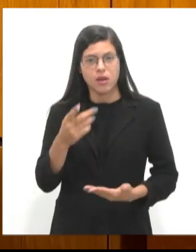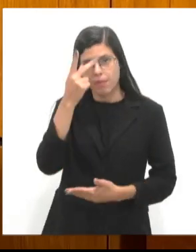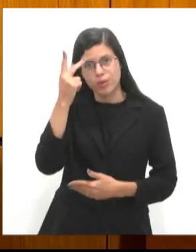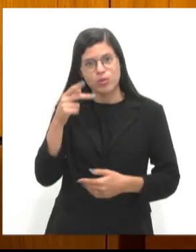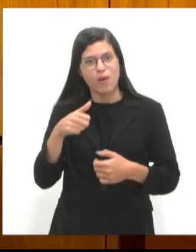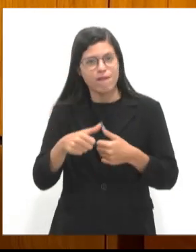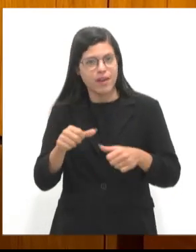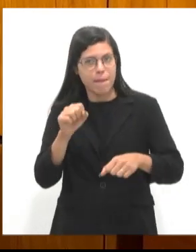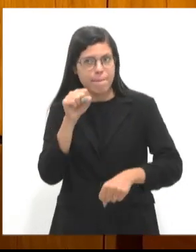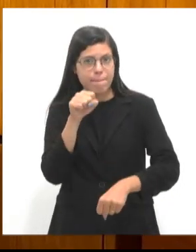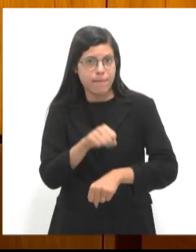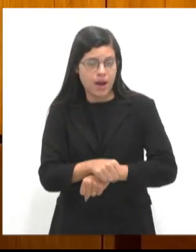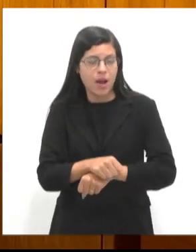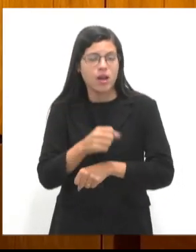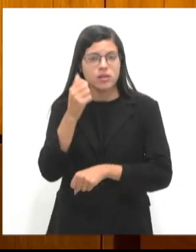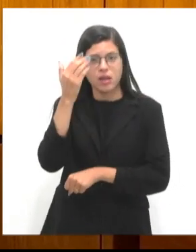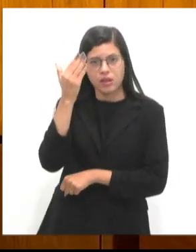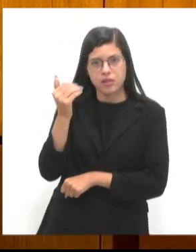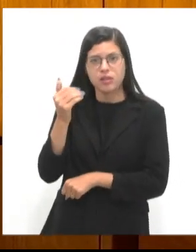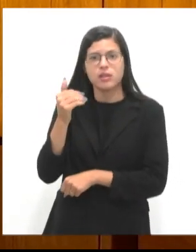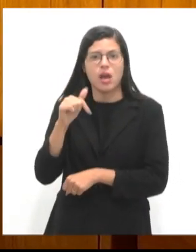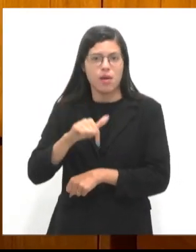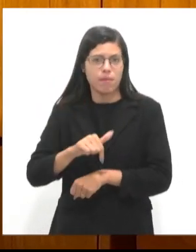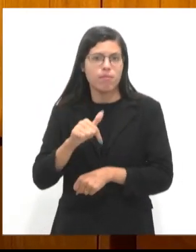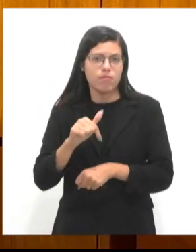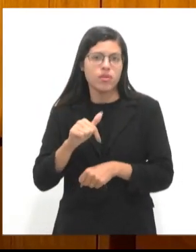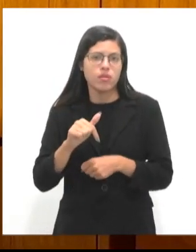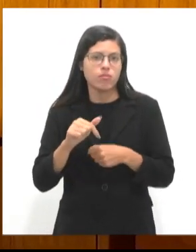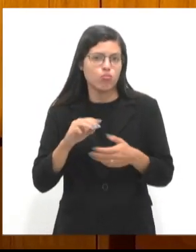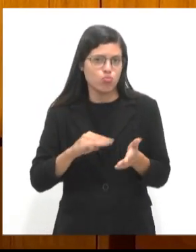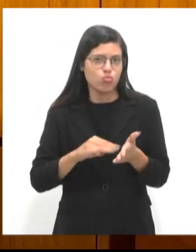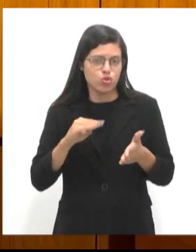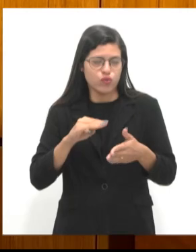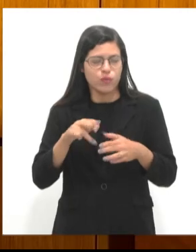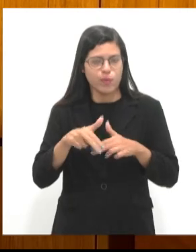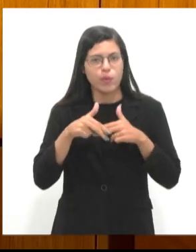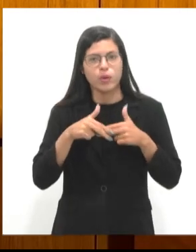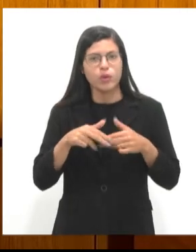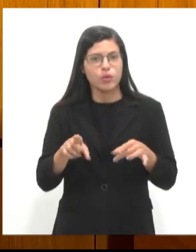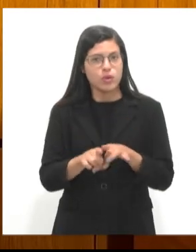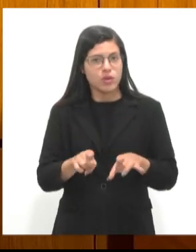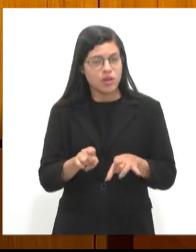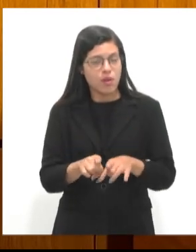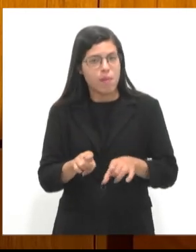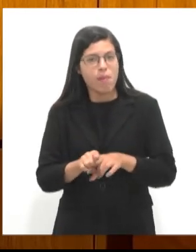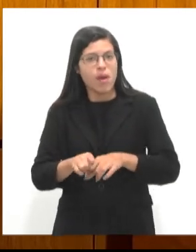que o sedentarismo é uma das principais causas, somadas a isso ao sobrepeso,